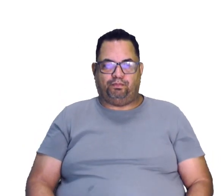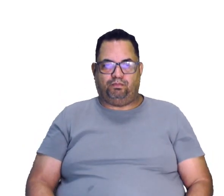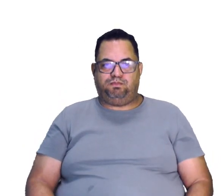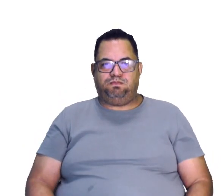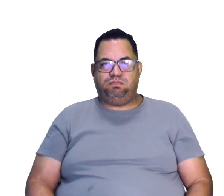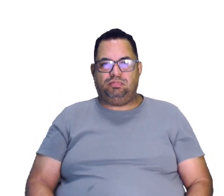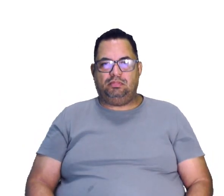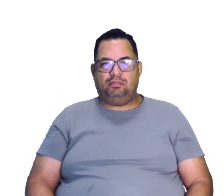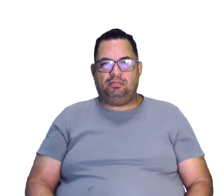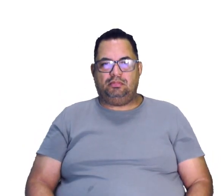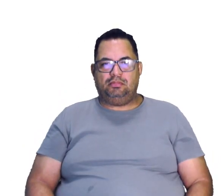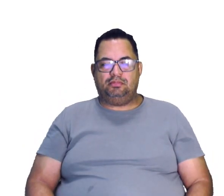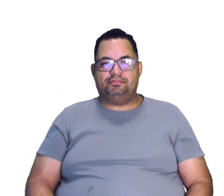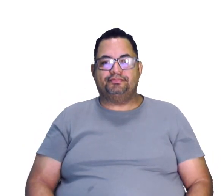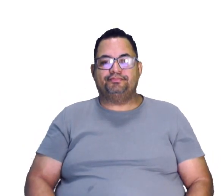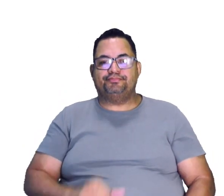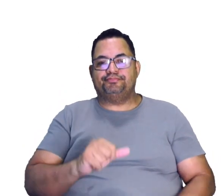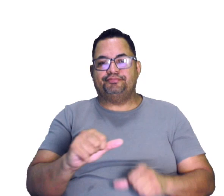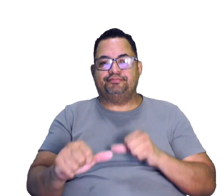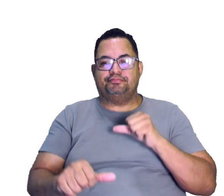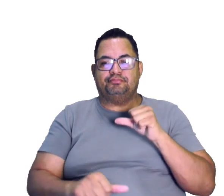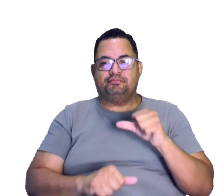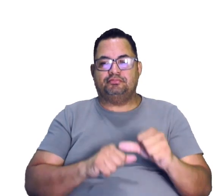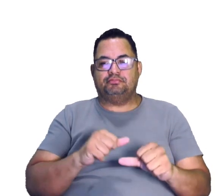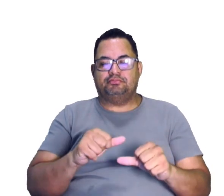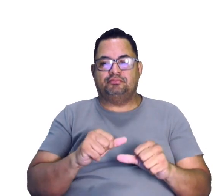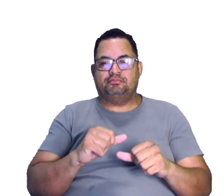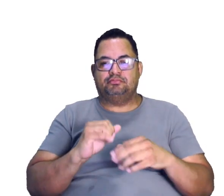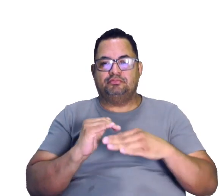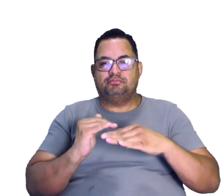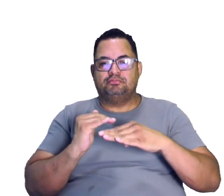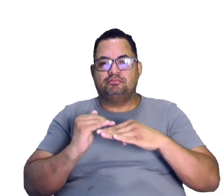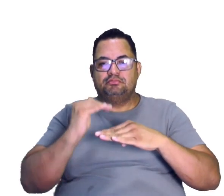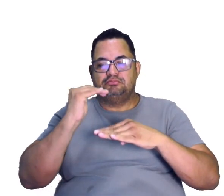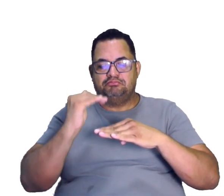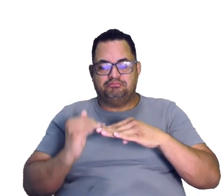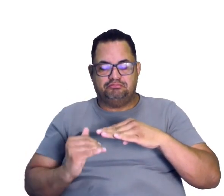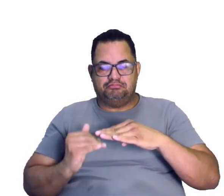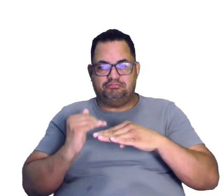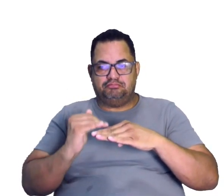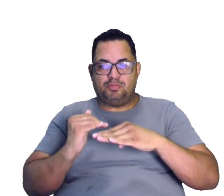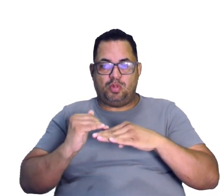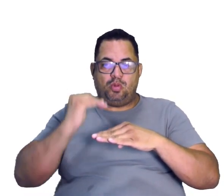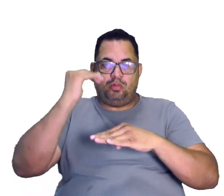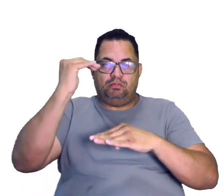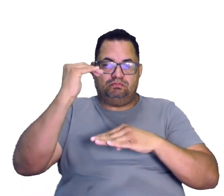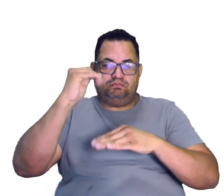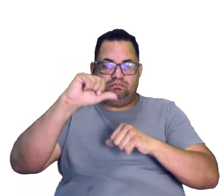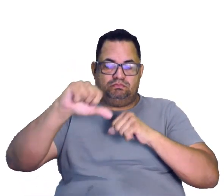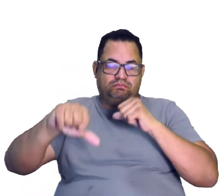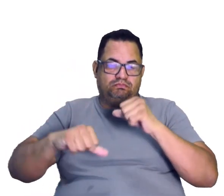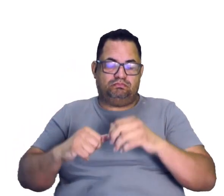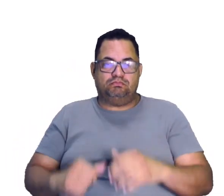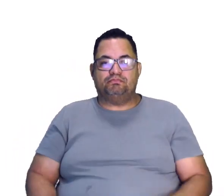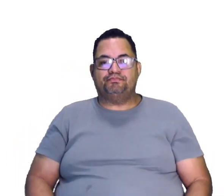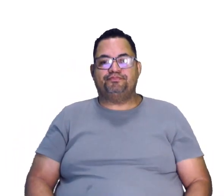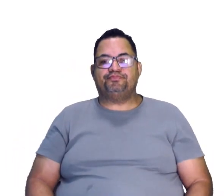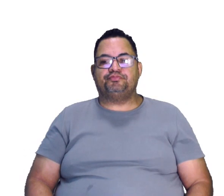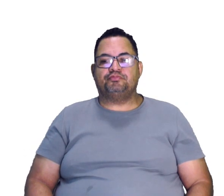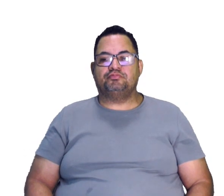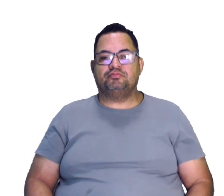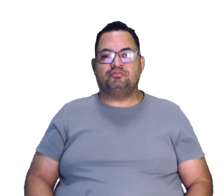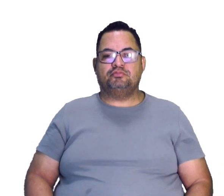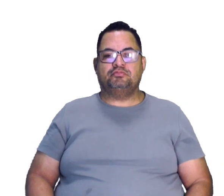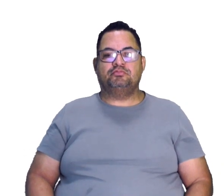fazer é converter. Você vai converter de uma unidade para outra, conforme o